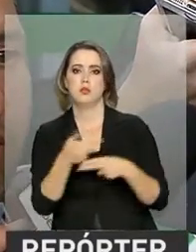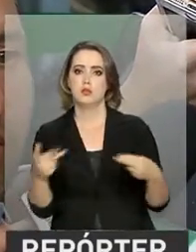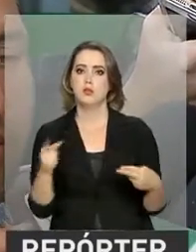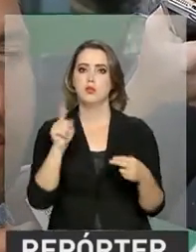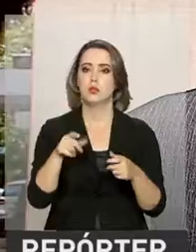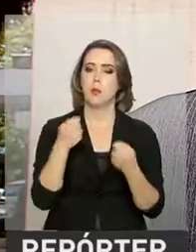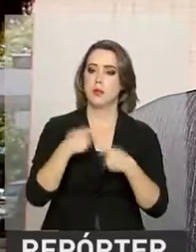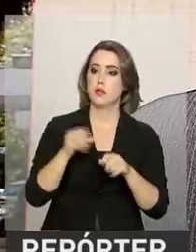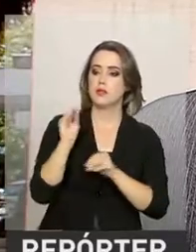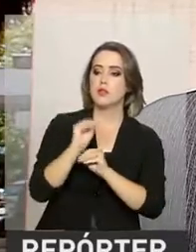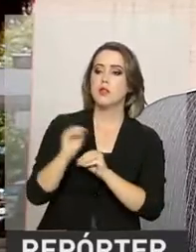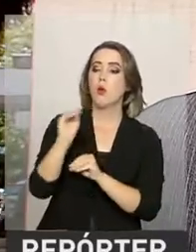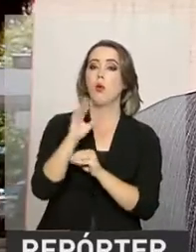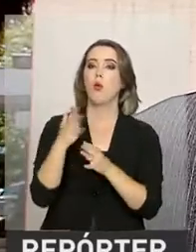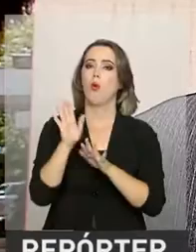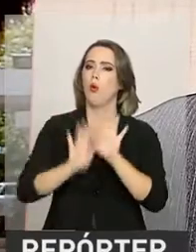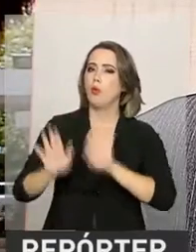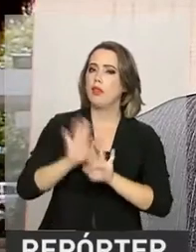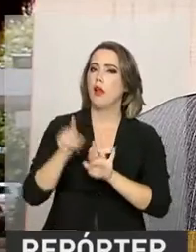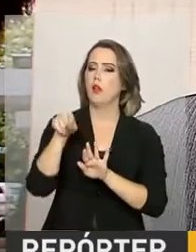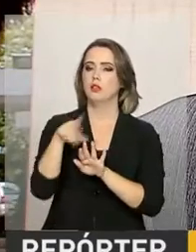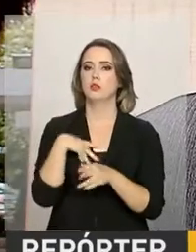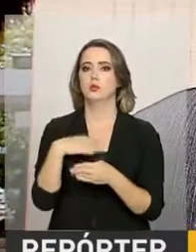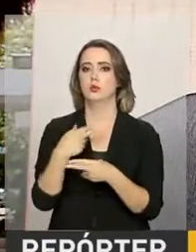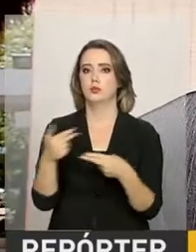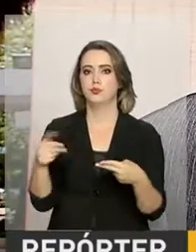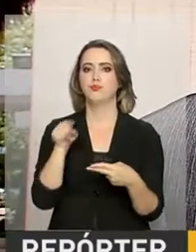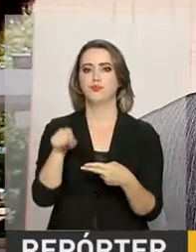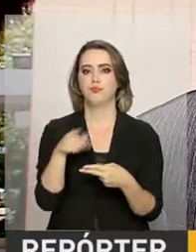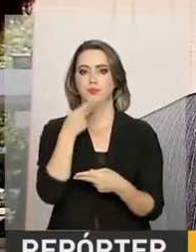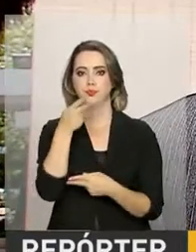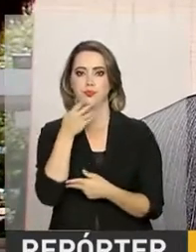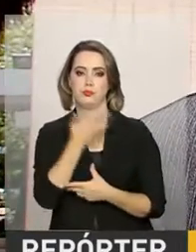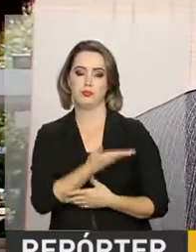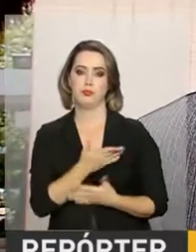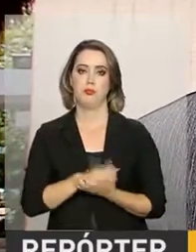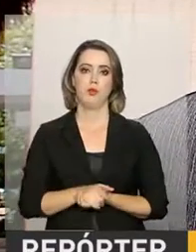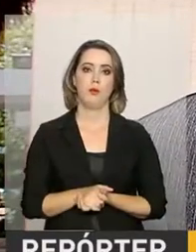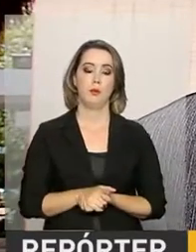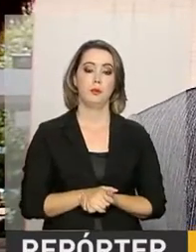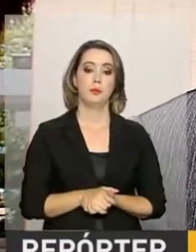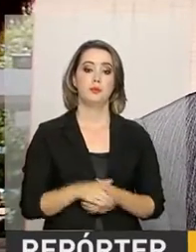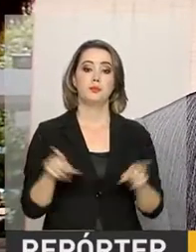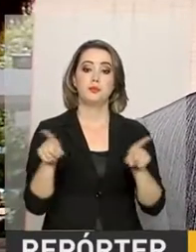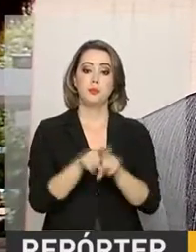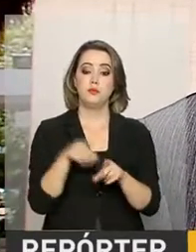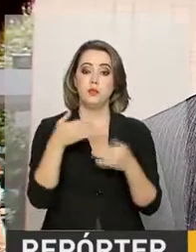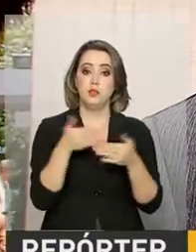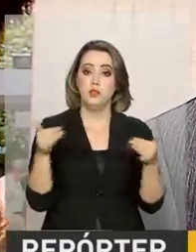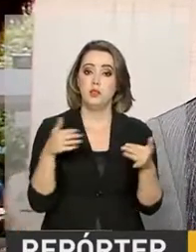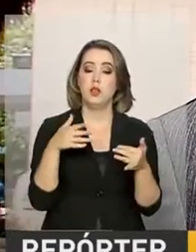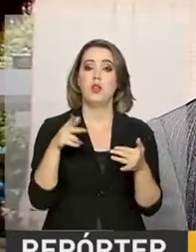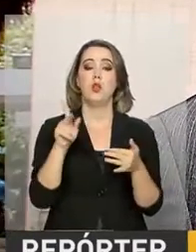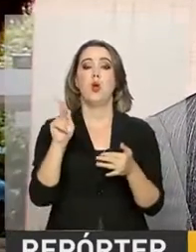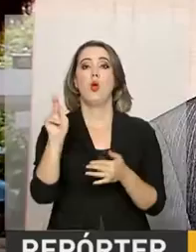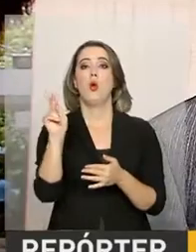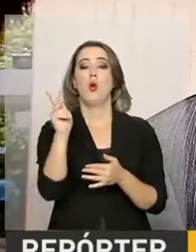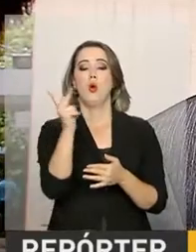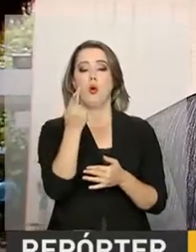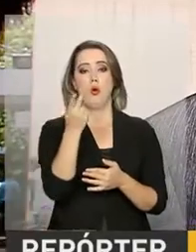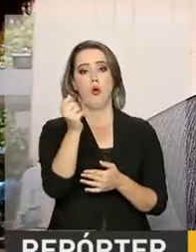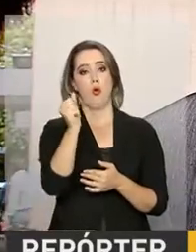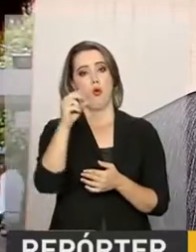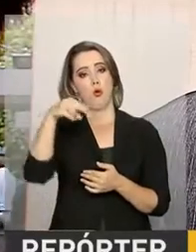com muito cuidado também nesta terça feira o governo de um conde reabriu o mercado e autorizou a retomada das importações